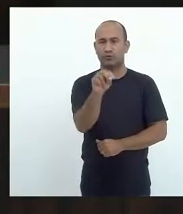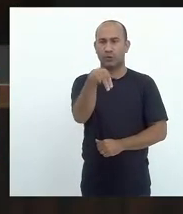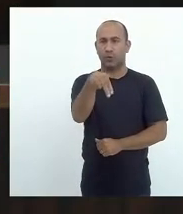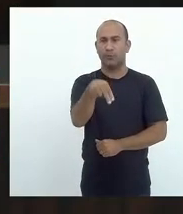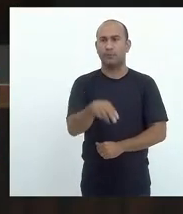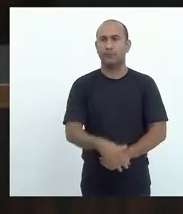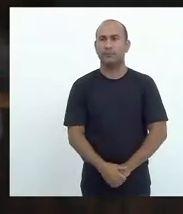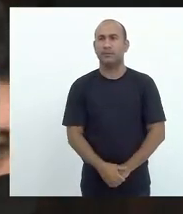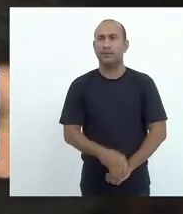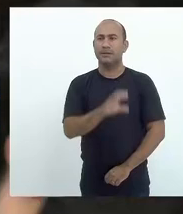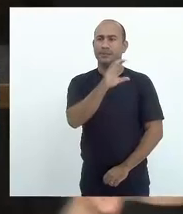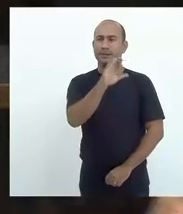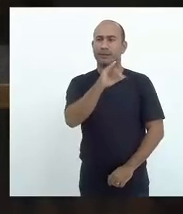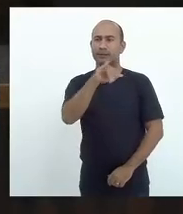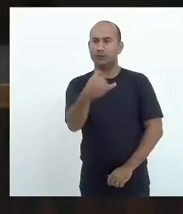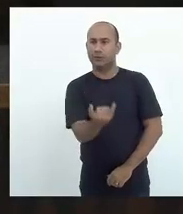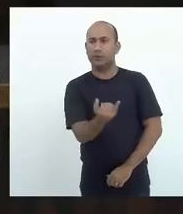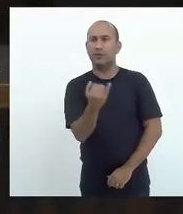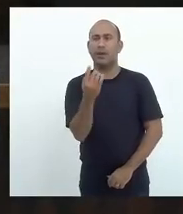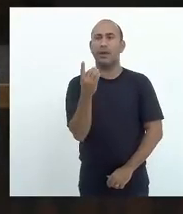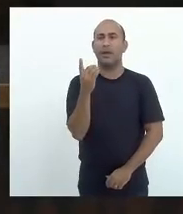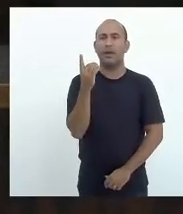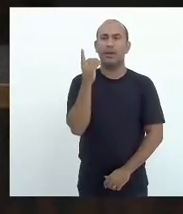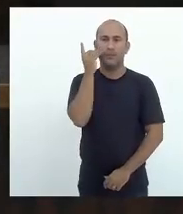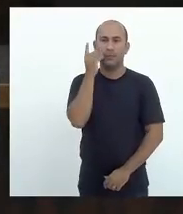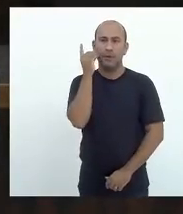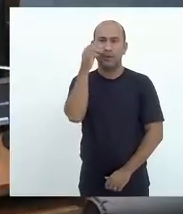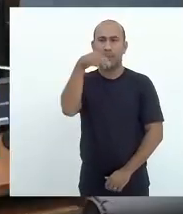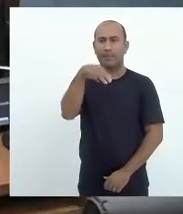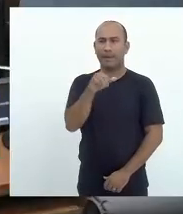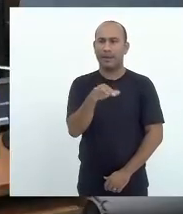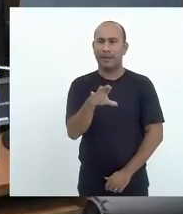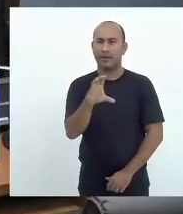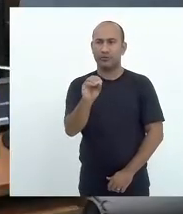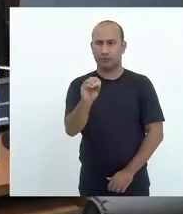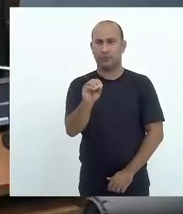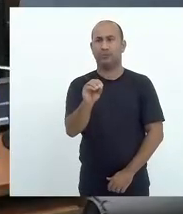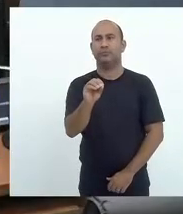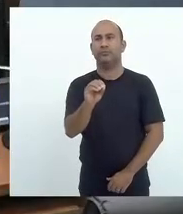Pela CCJ, deputado Márcio Pacheco.